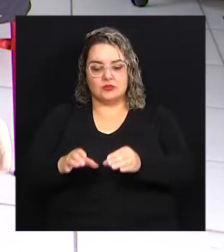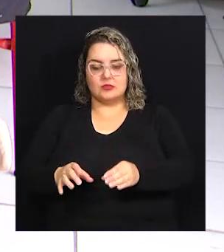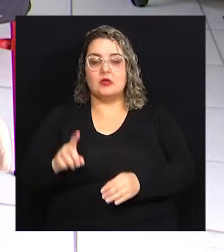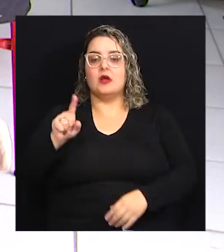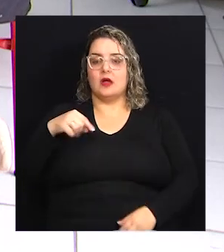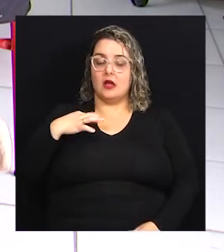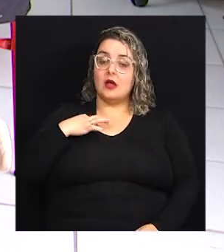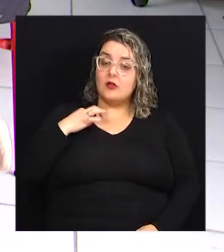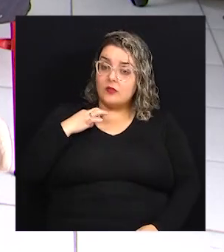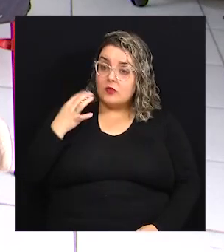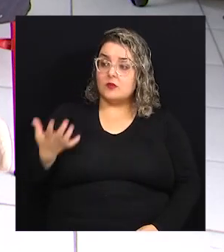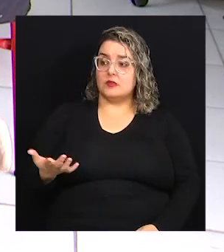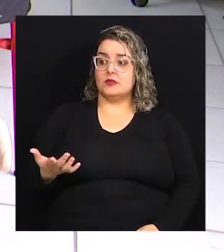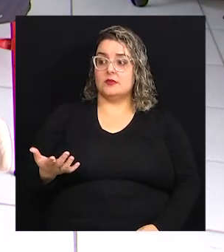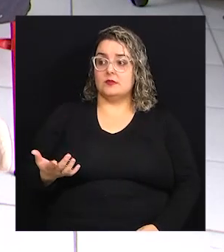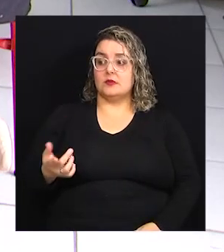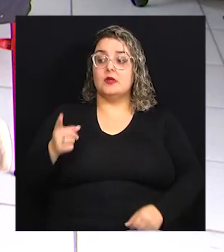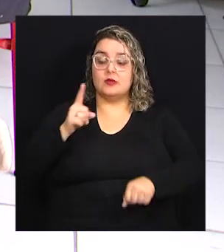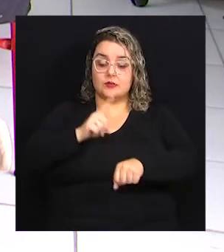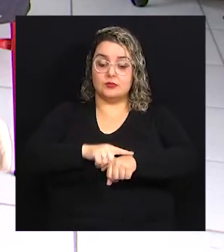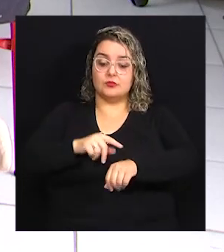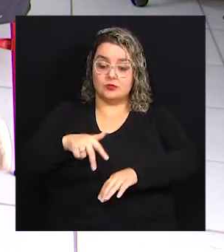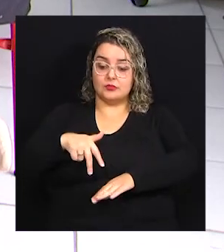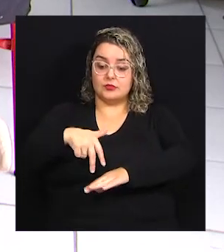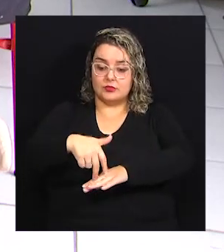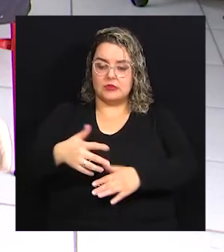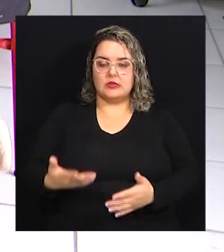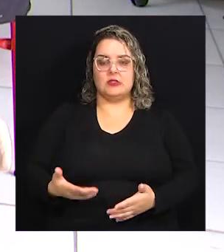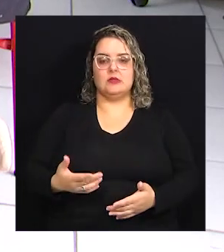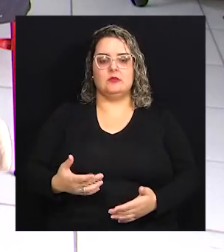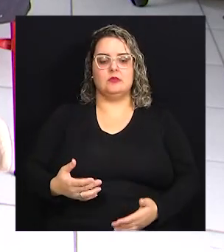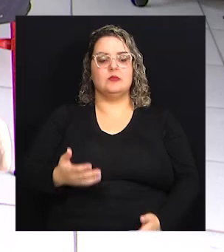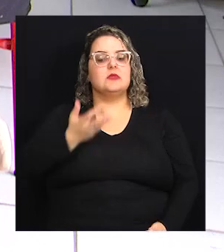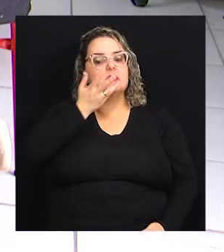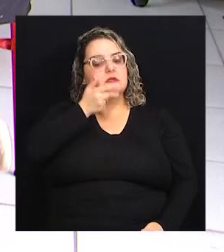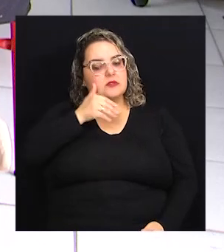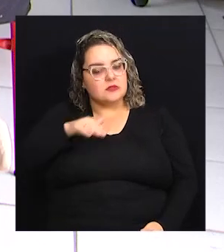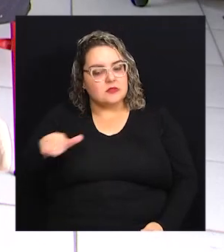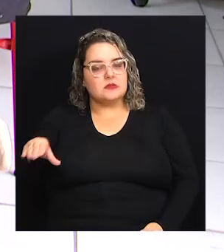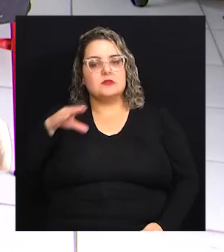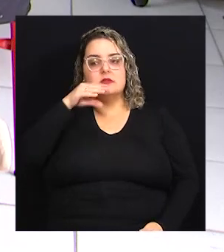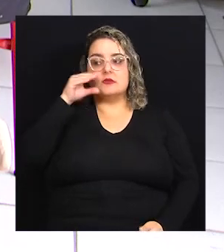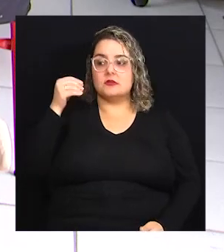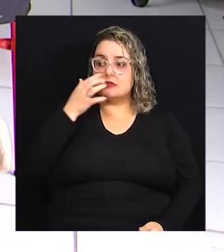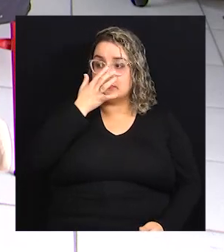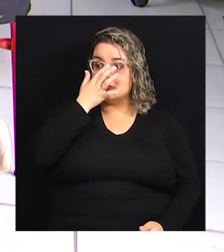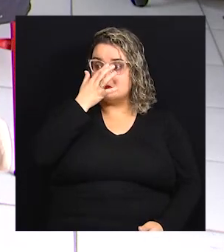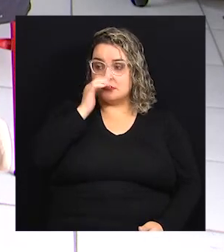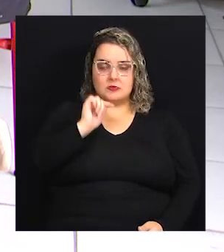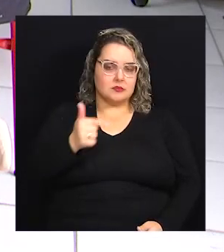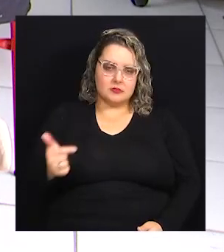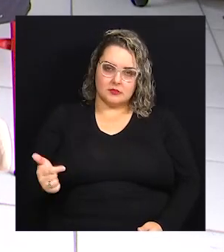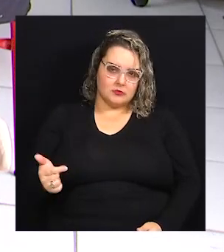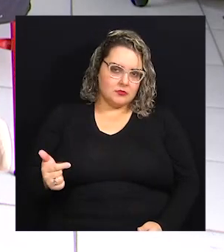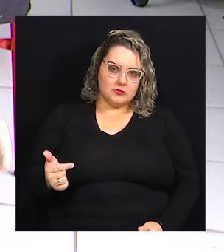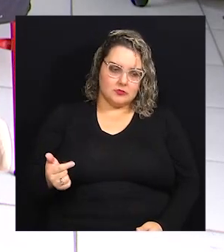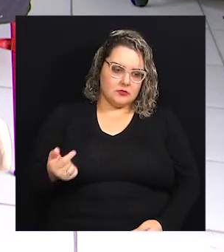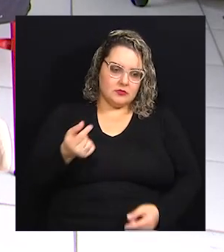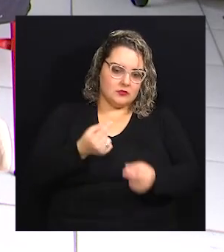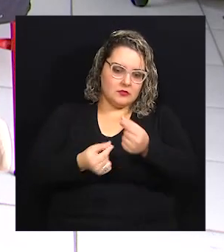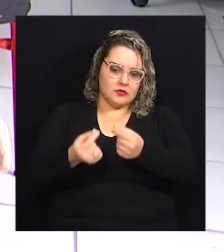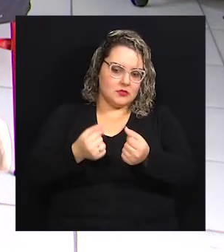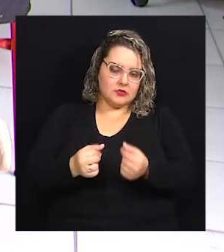de coordenação é voluntária. Então é um tempo dedicado a essas crianças, a esses adolescentes, que não vai ter